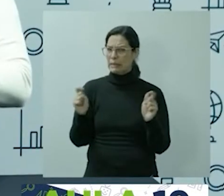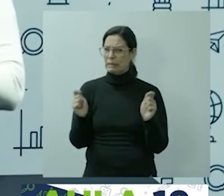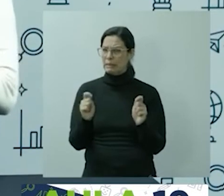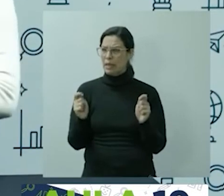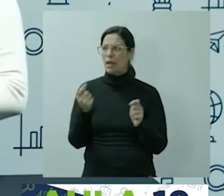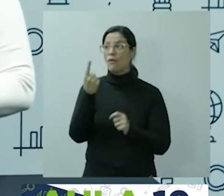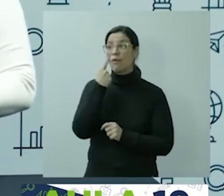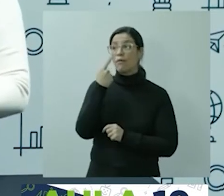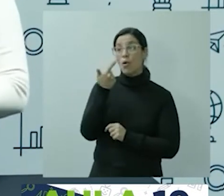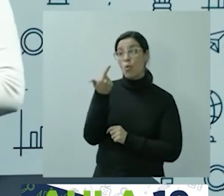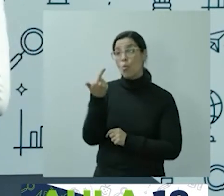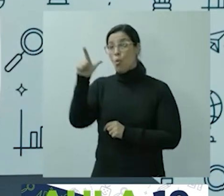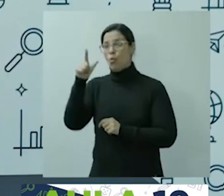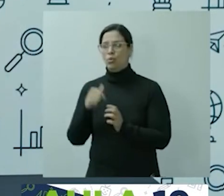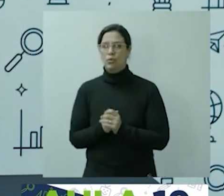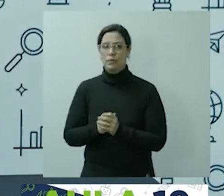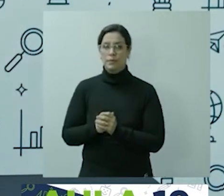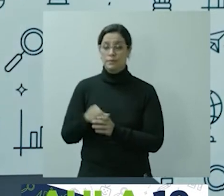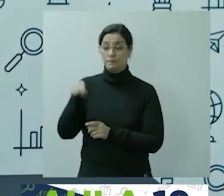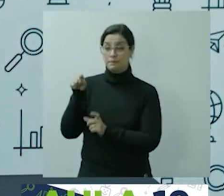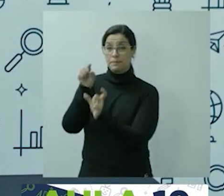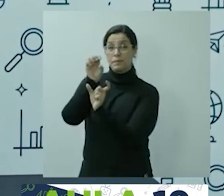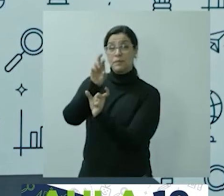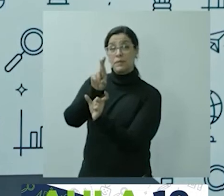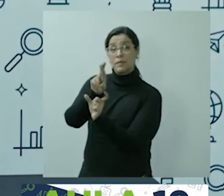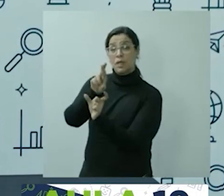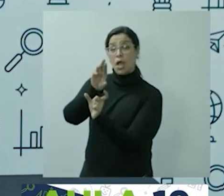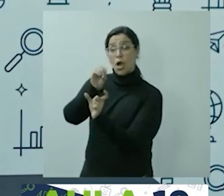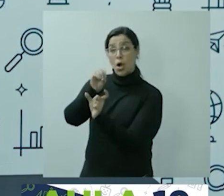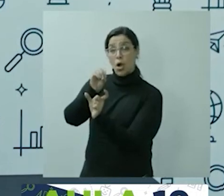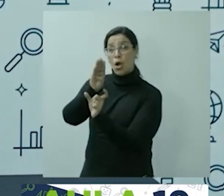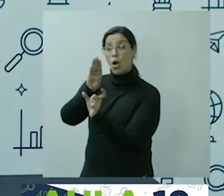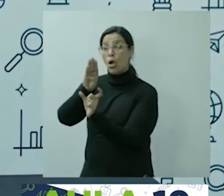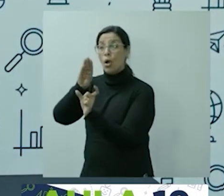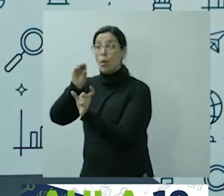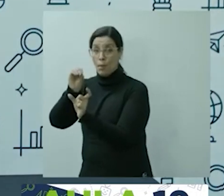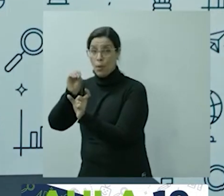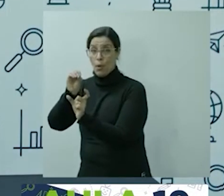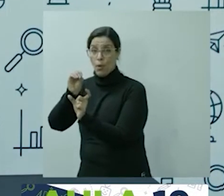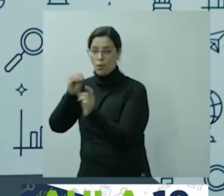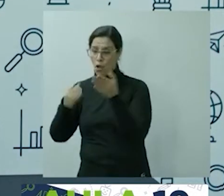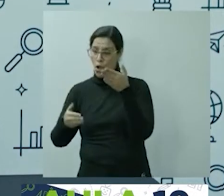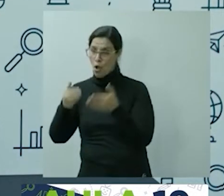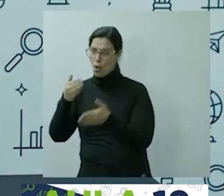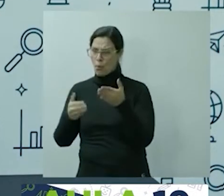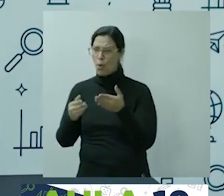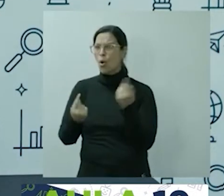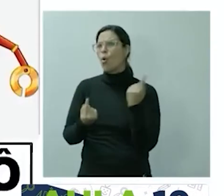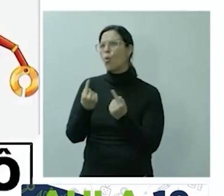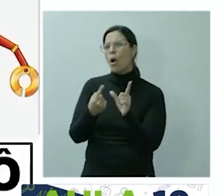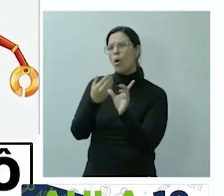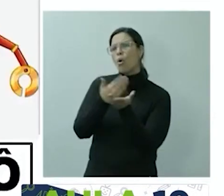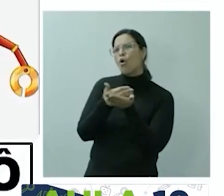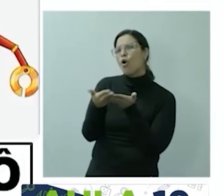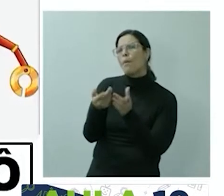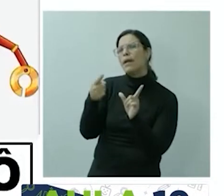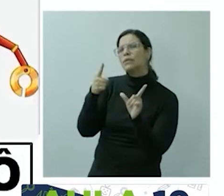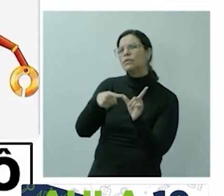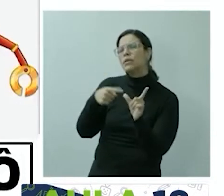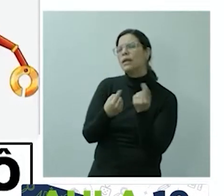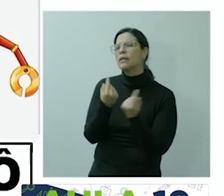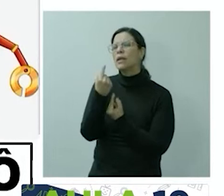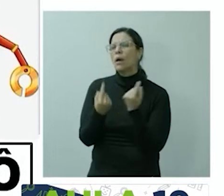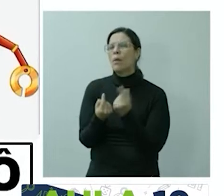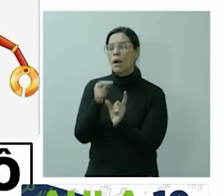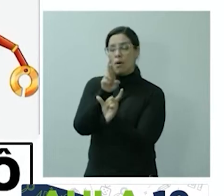poderia ser. Vamos ver o último. O robô. Robô. Qual a sílaba